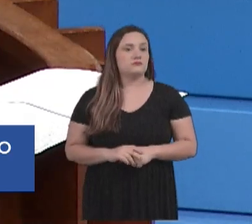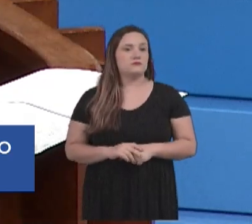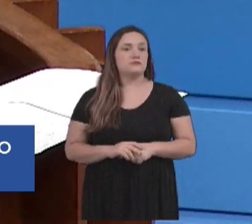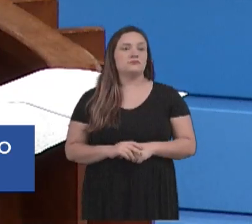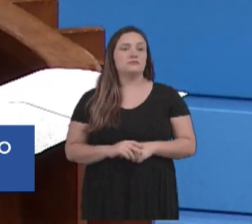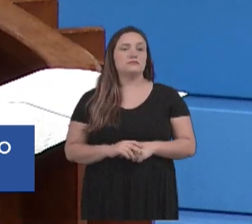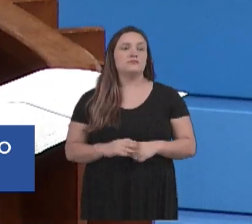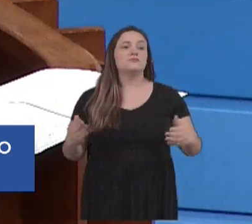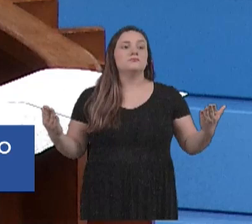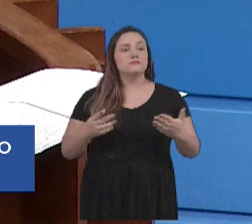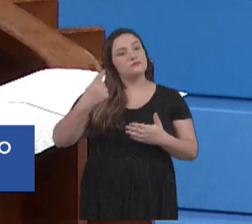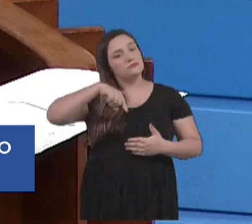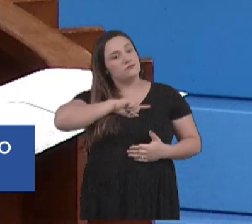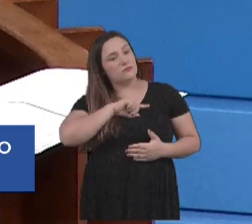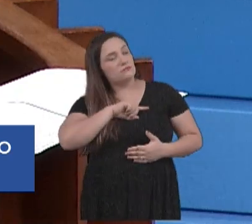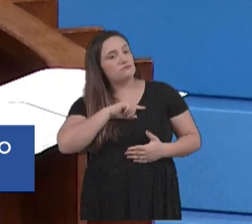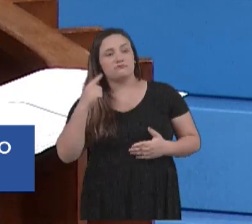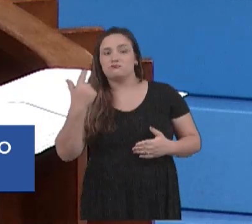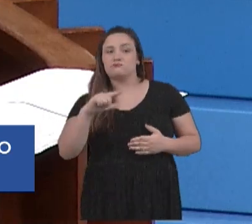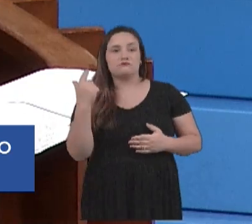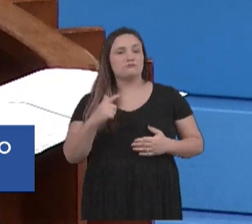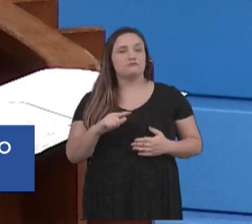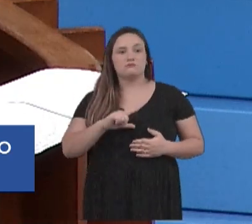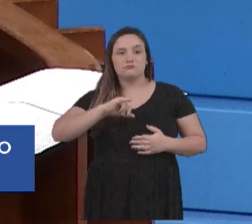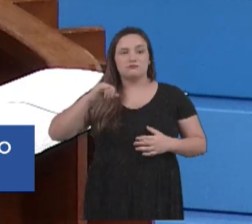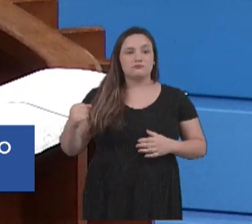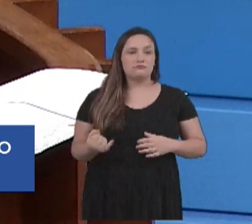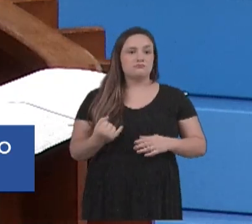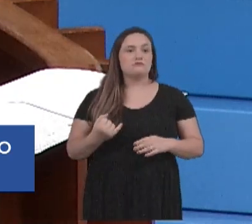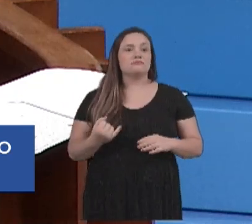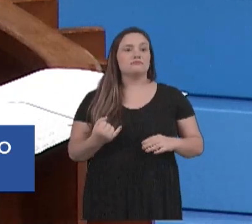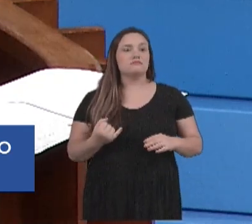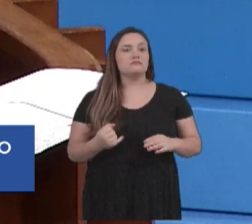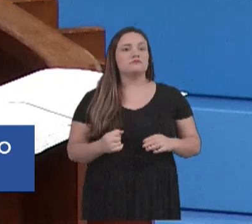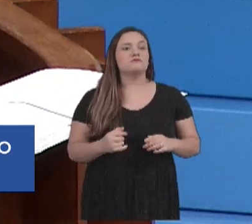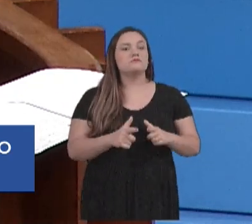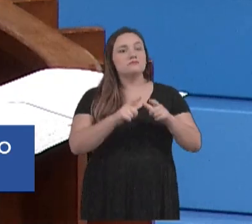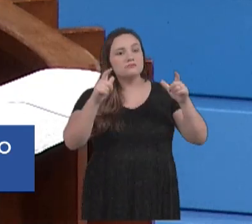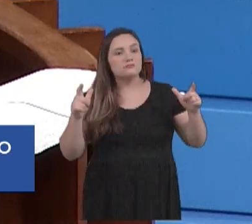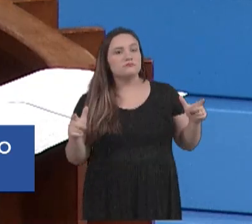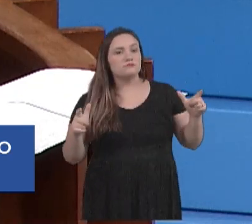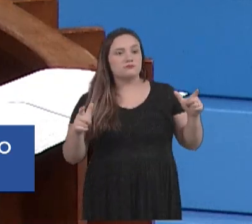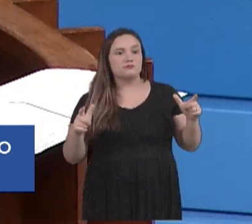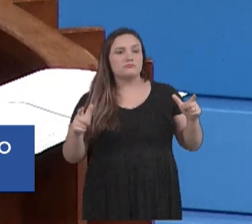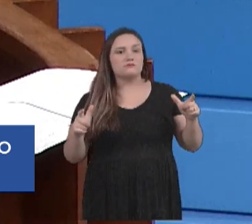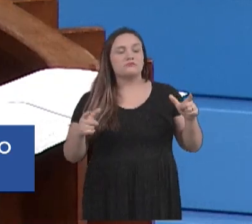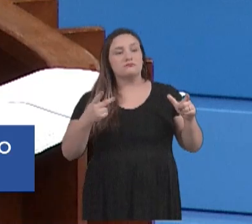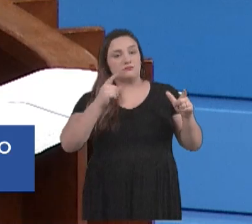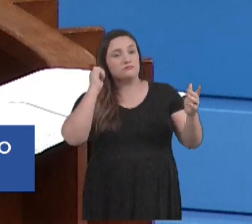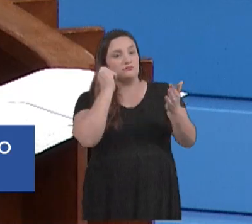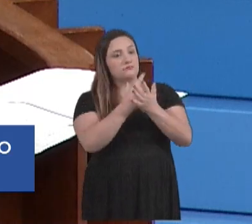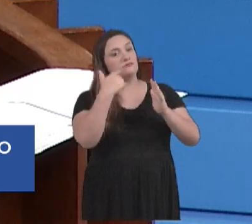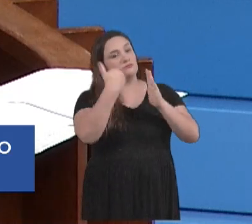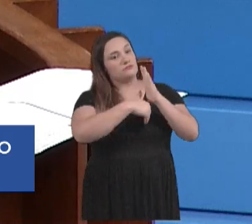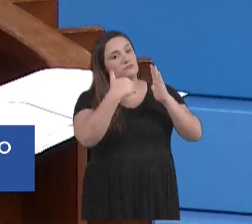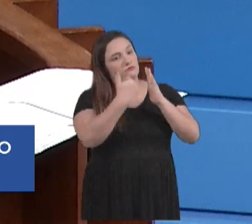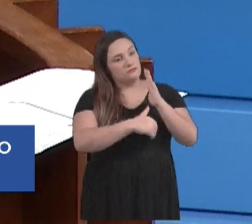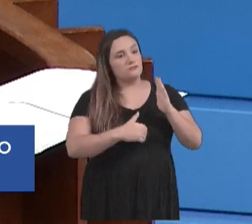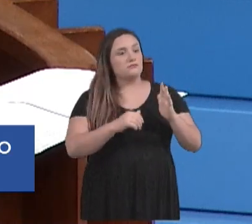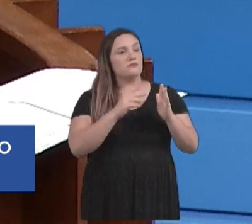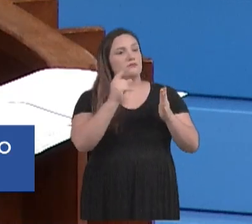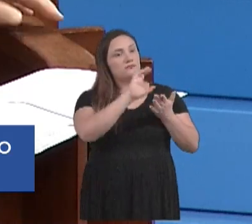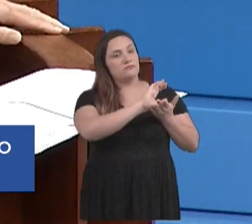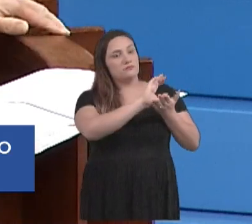não há brecha nenhuma para o aumento da contribuição, do aumento do repasse